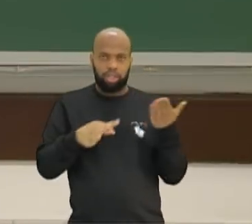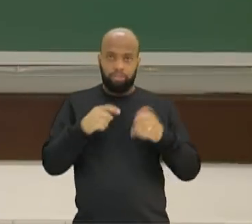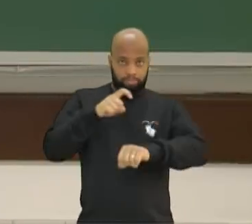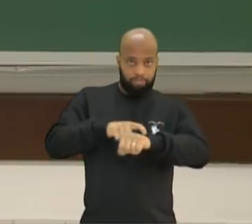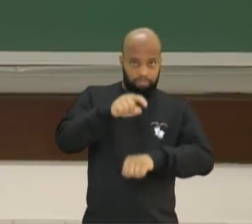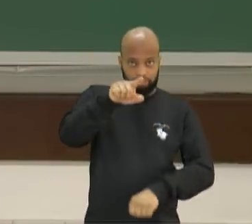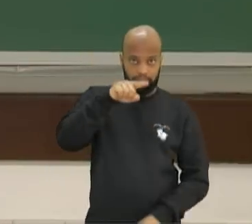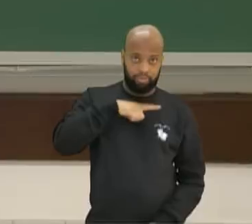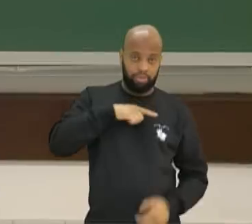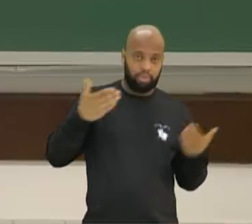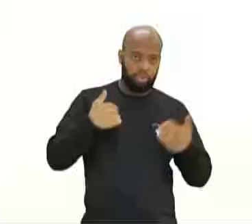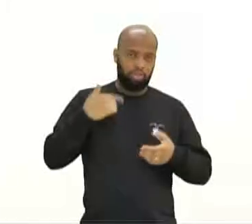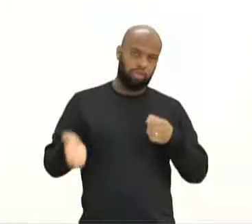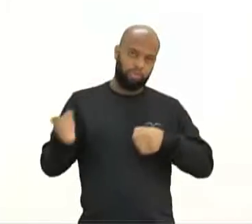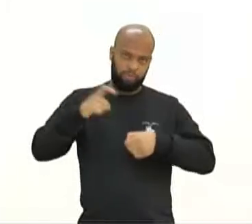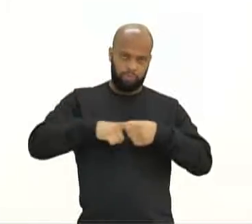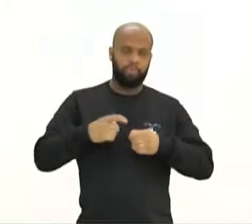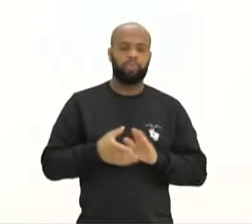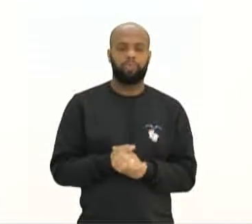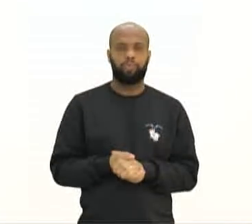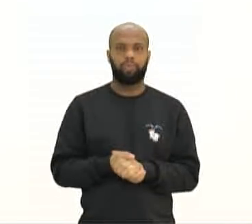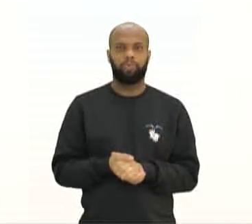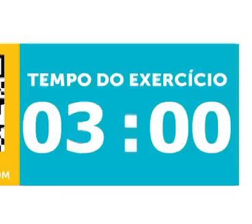dar um tempinho para você fazer isso e eu já volto.